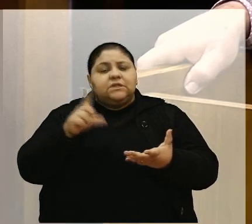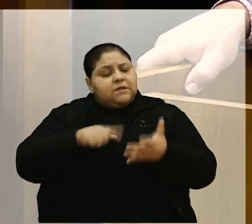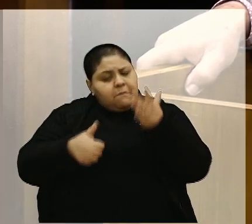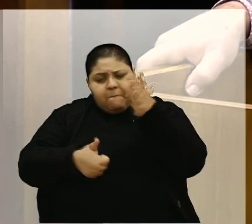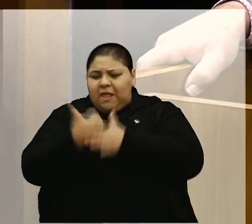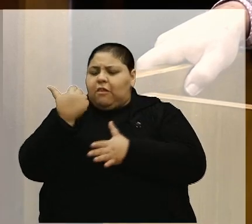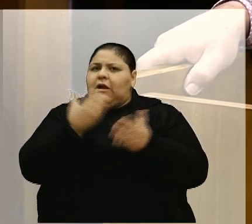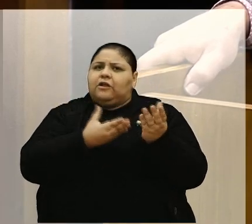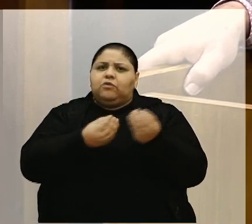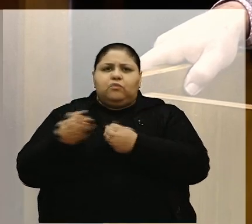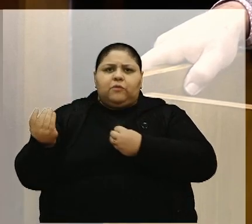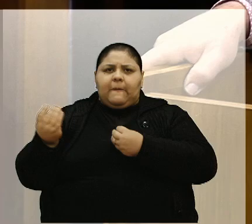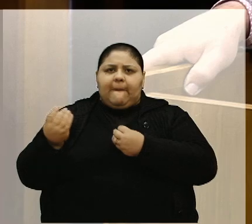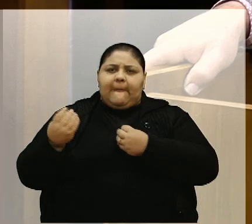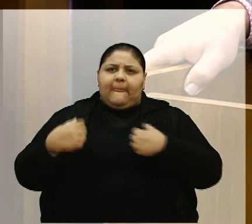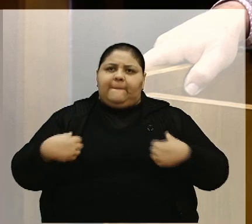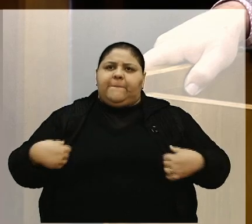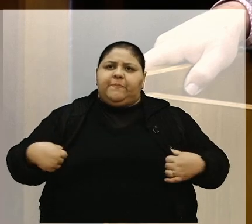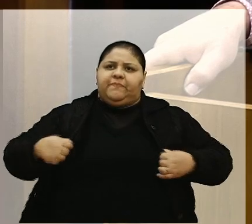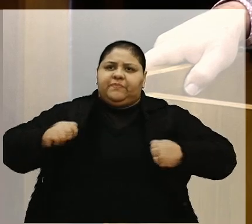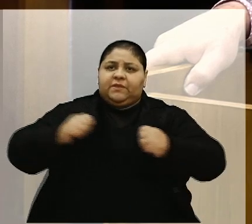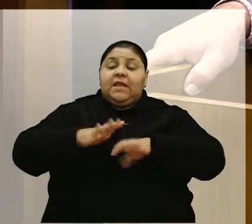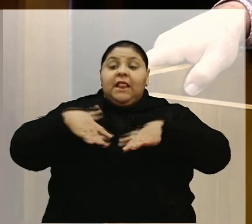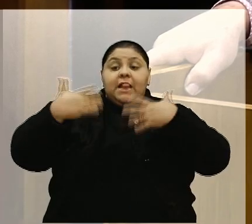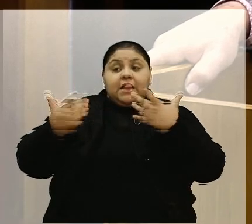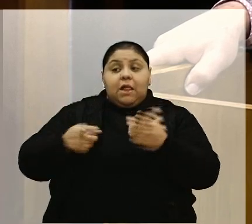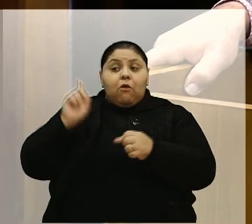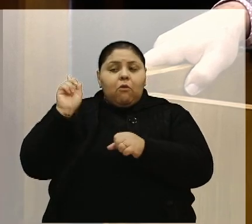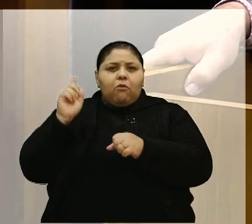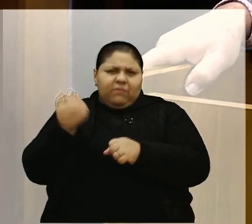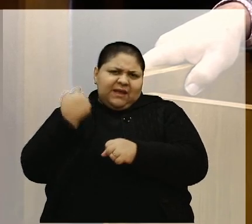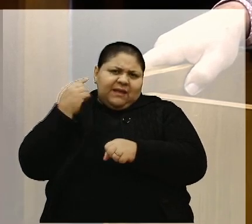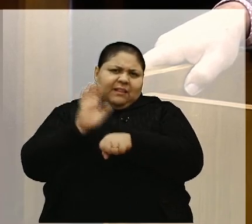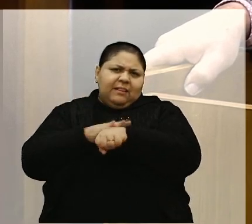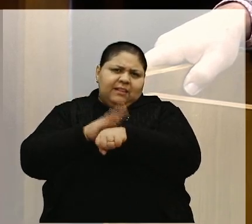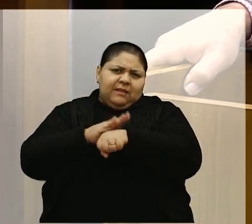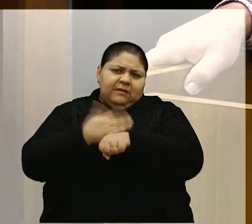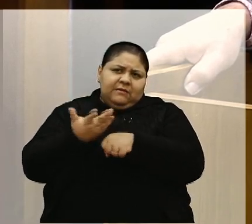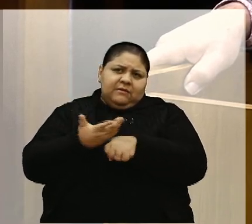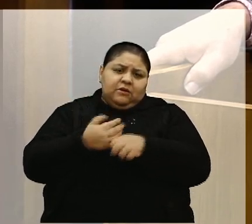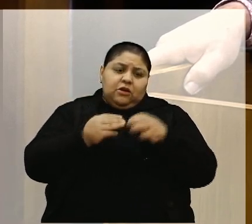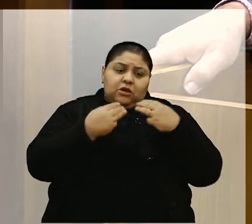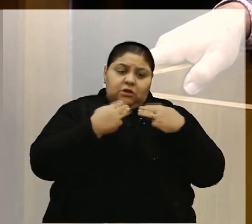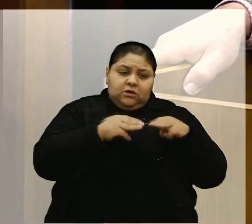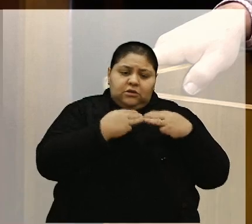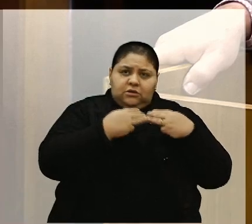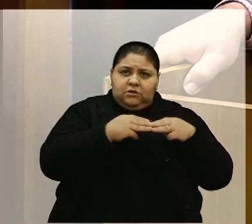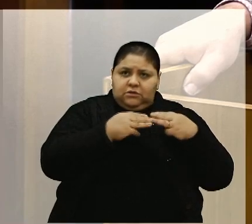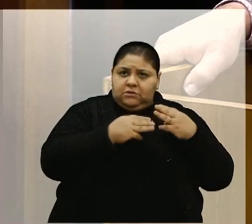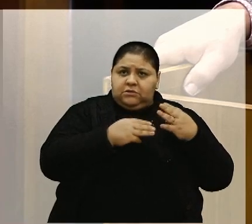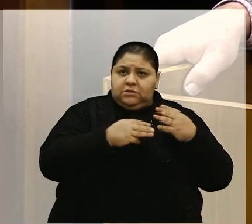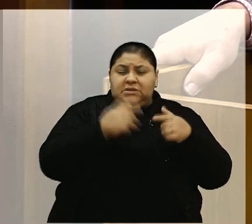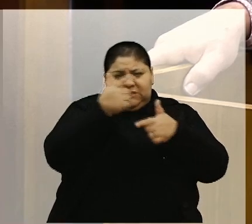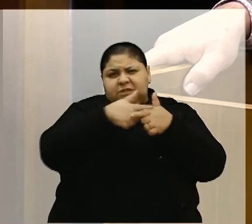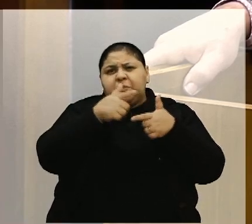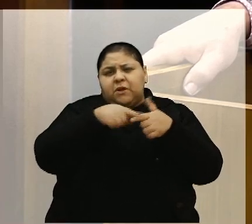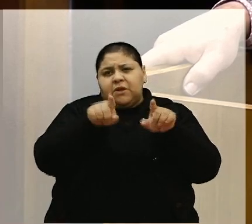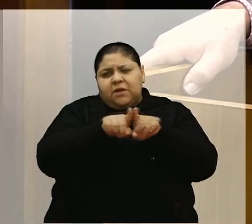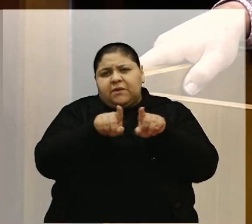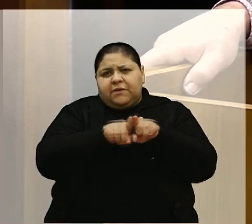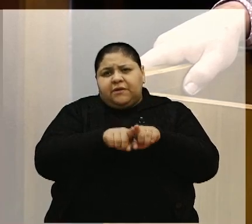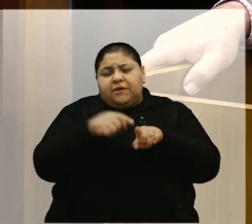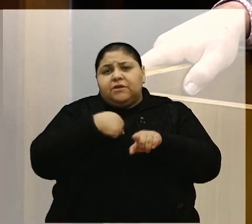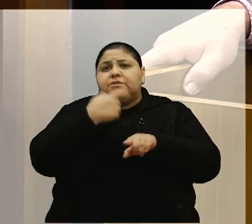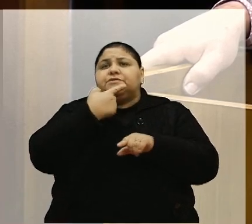muito isso. Então, naquele momento era... Com esse maquinário, além dessas mazelas, eu